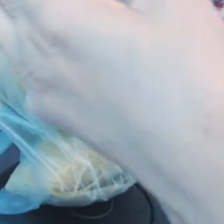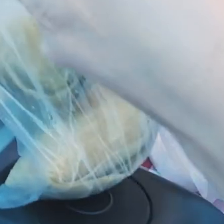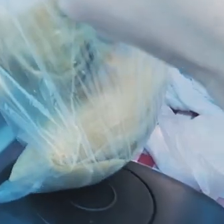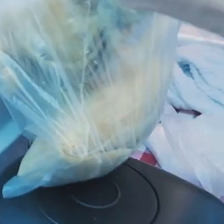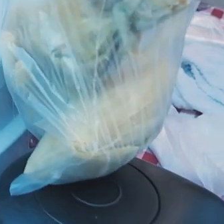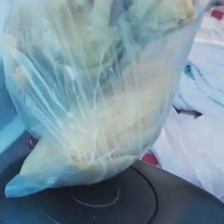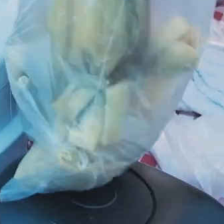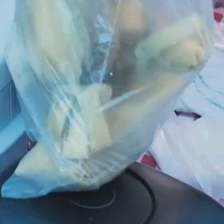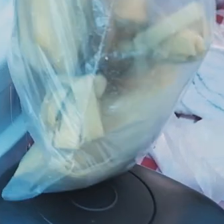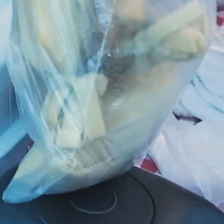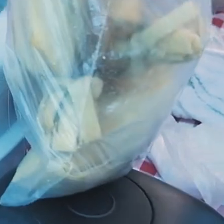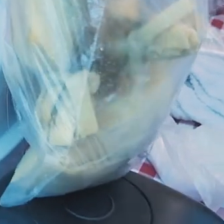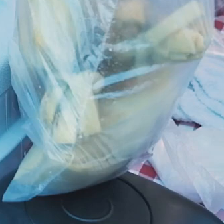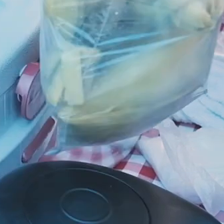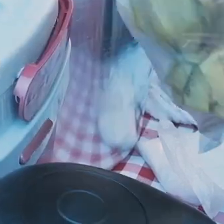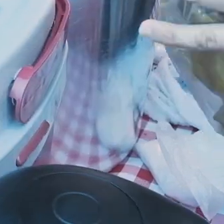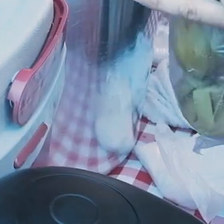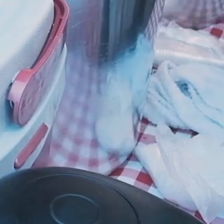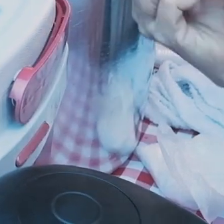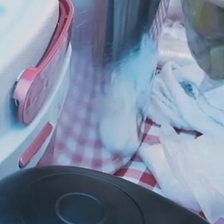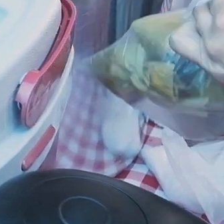E aí, quatro pamonhas.